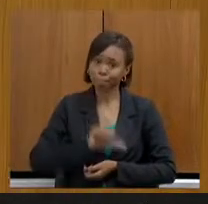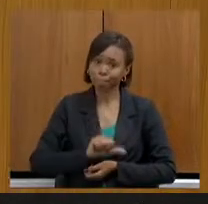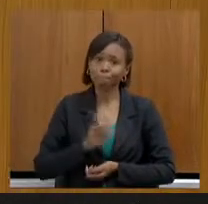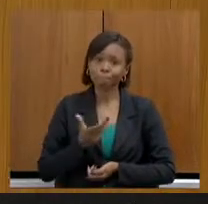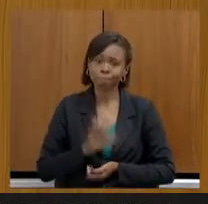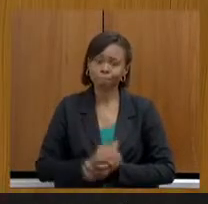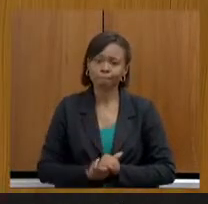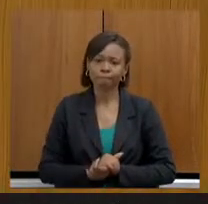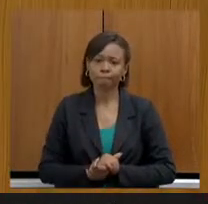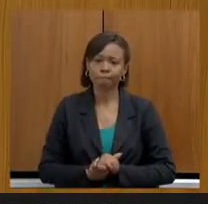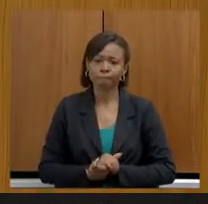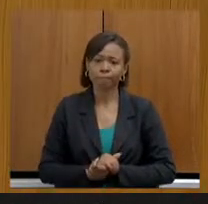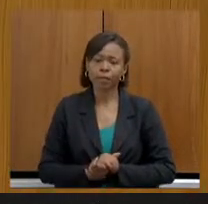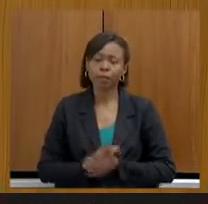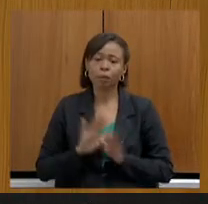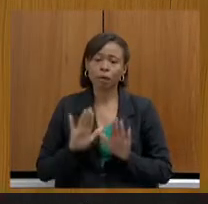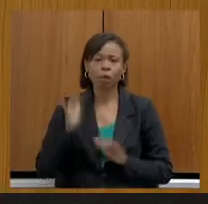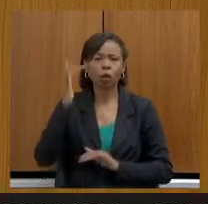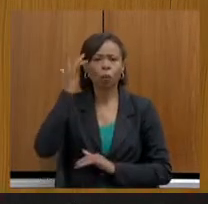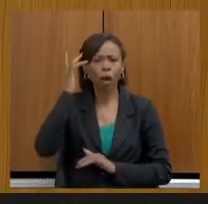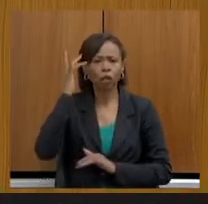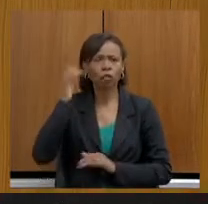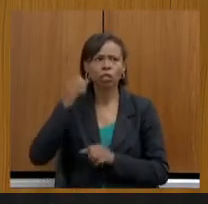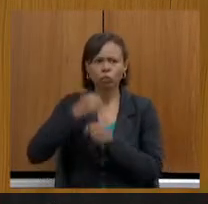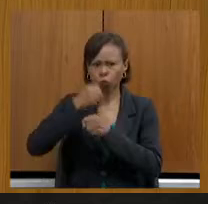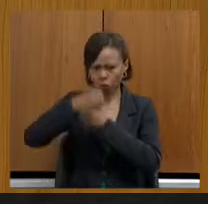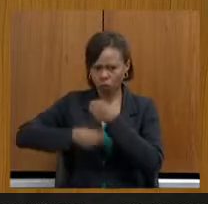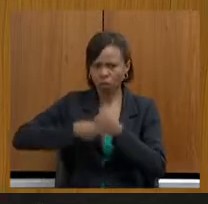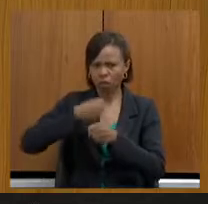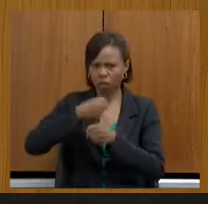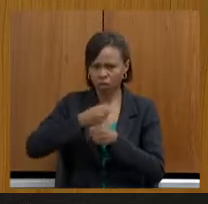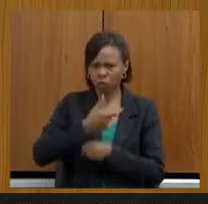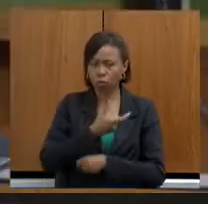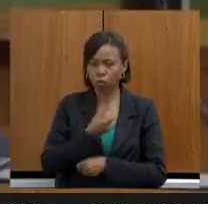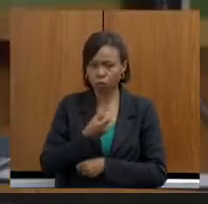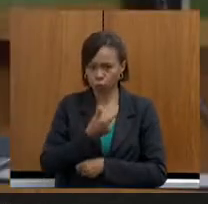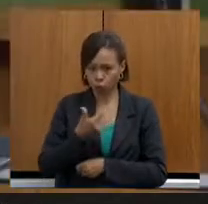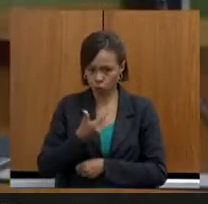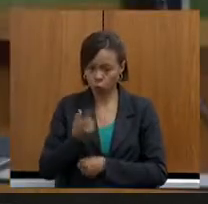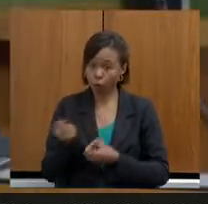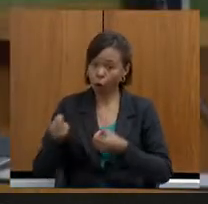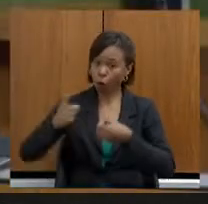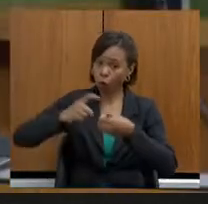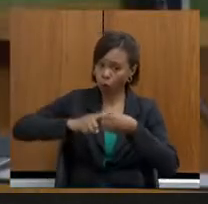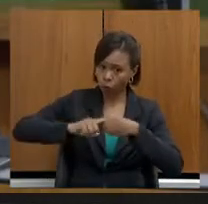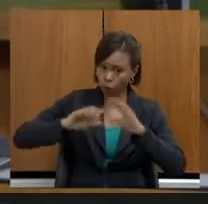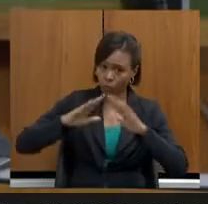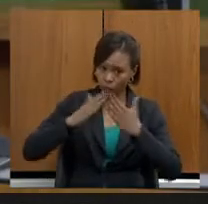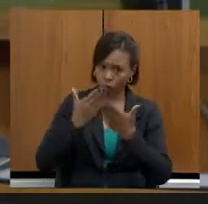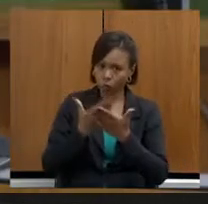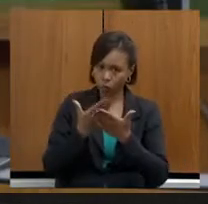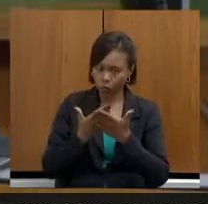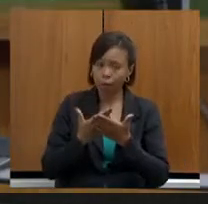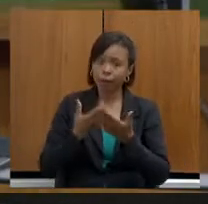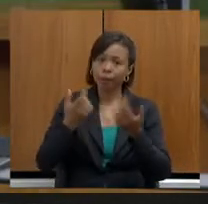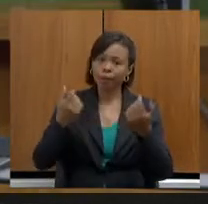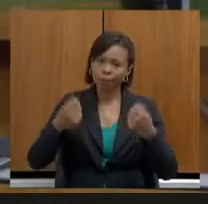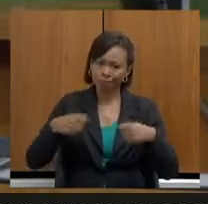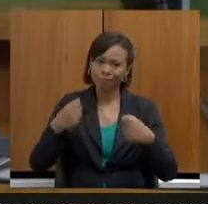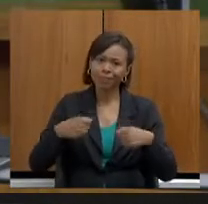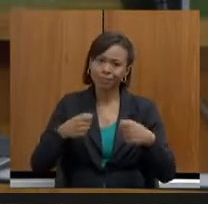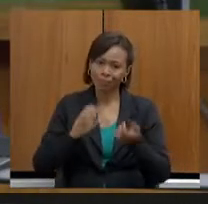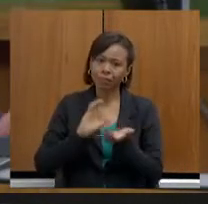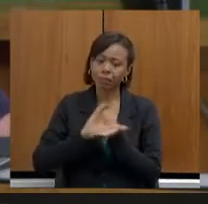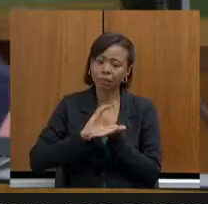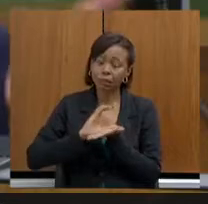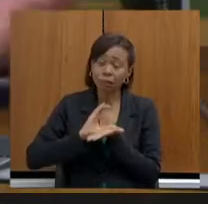eu acho que a partir do próximo ano quando a gente retoma as atividades escolares nós precisamos realmente ter um investimento muito grande